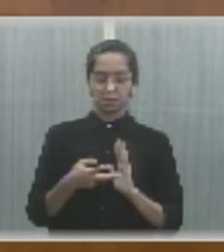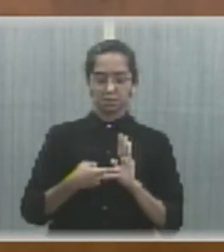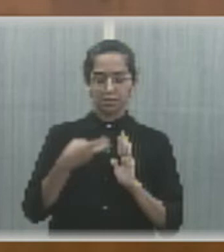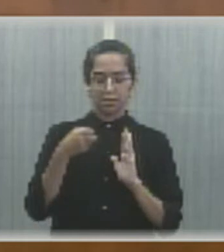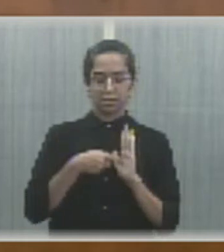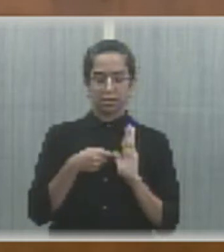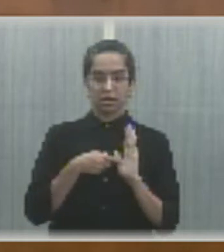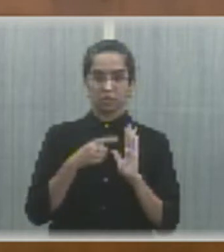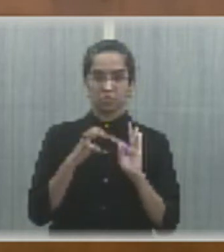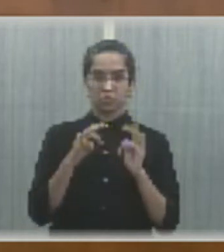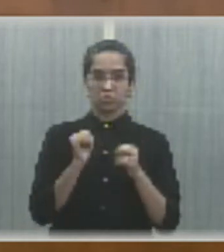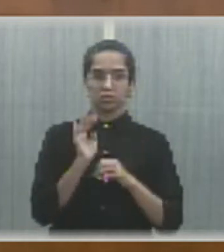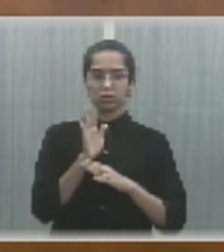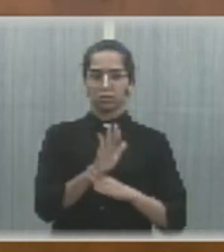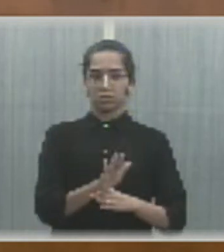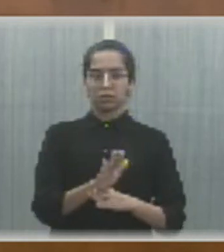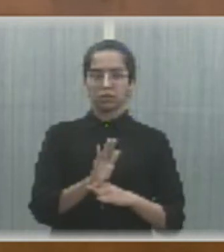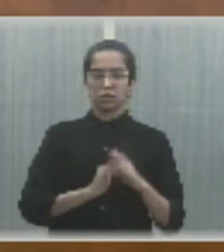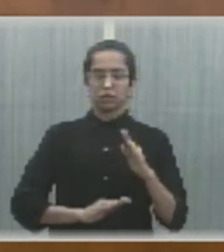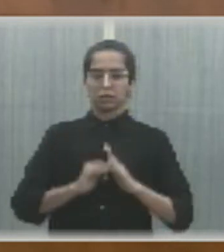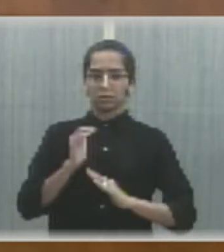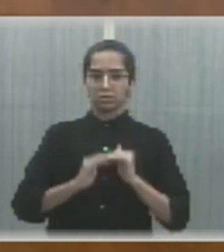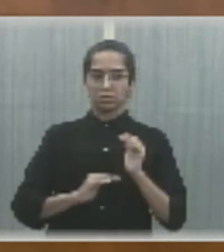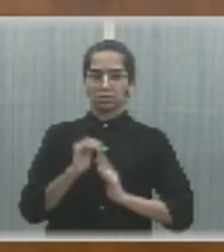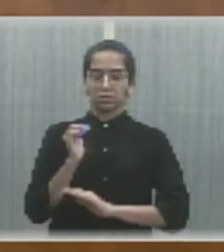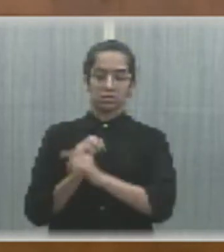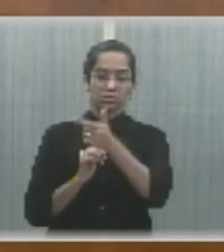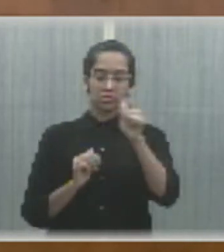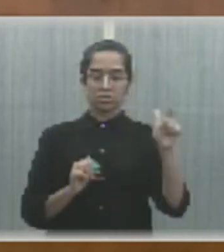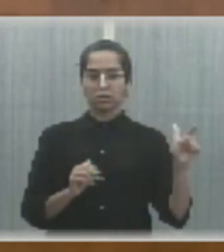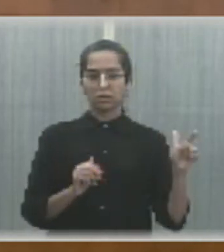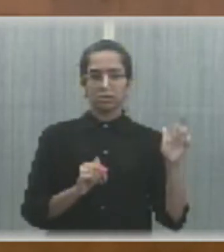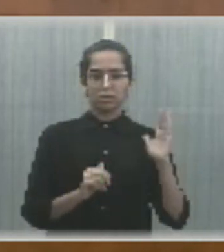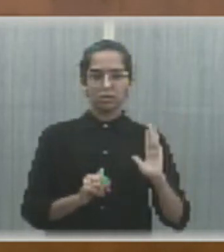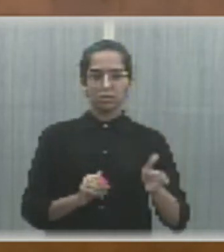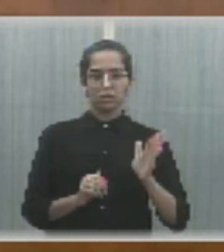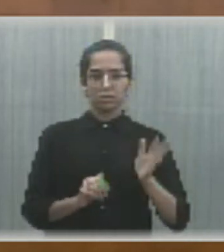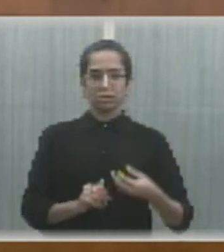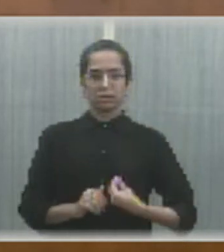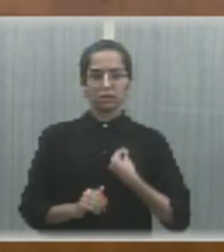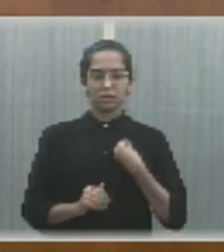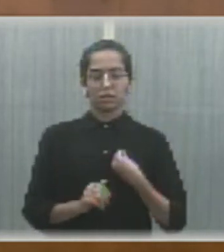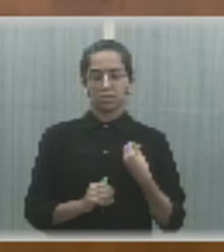que nós já temos dos profissionais que já estão aqui conosco,